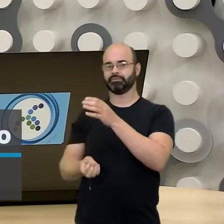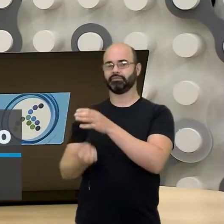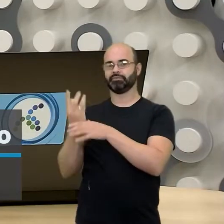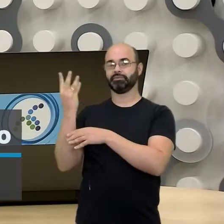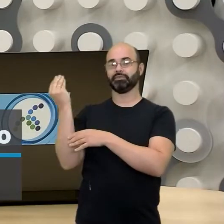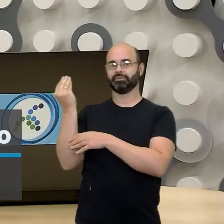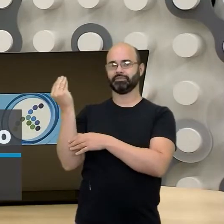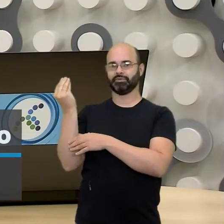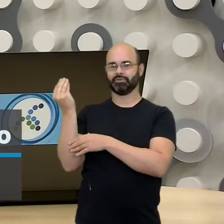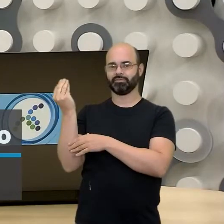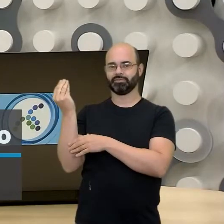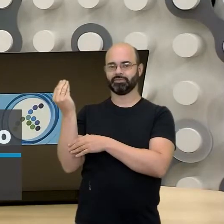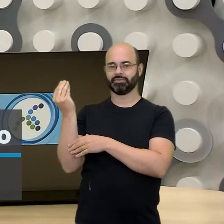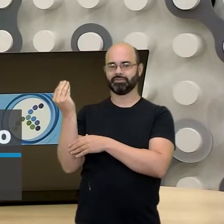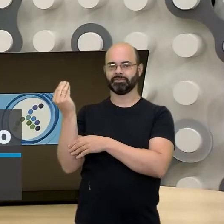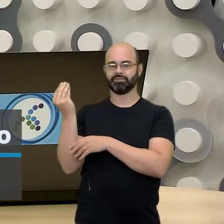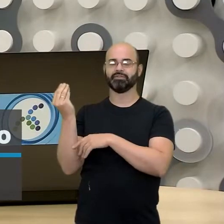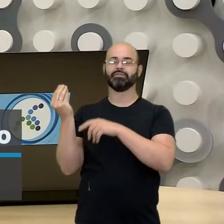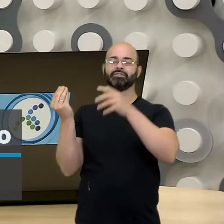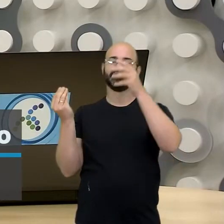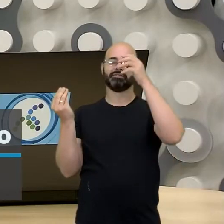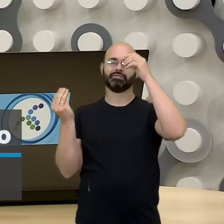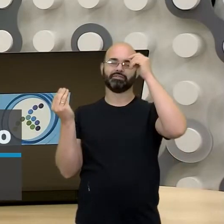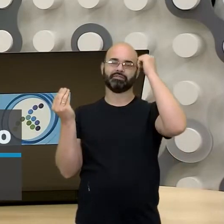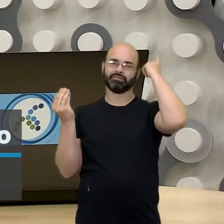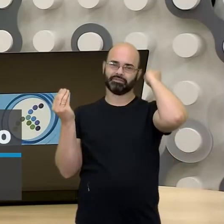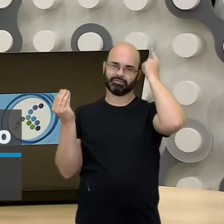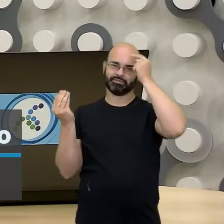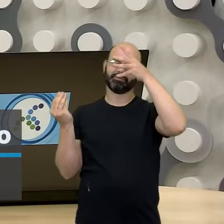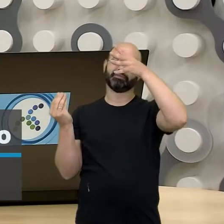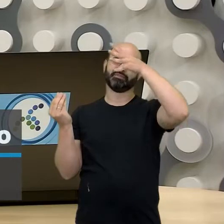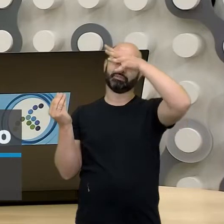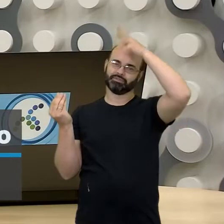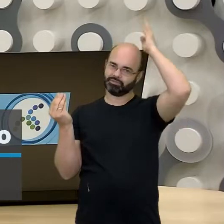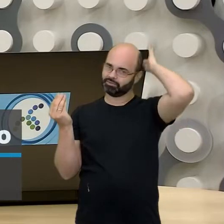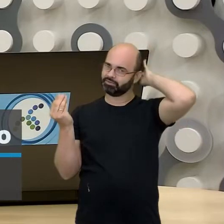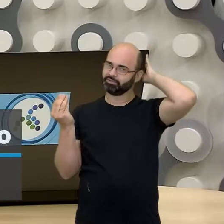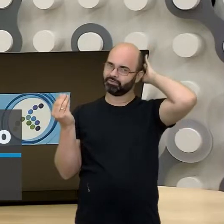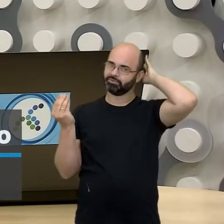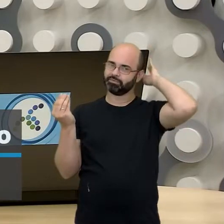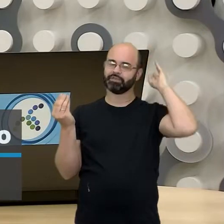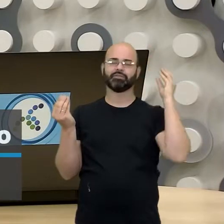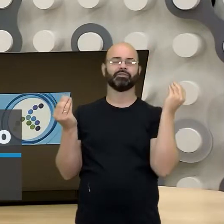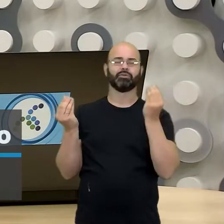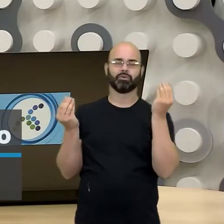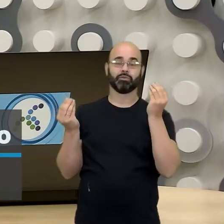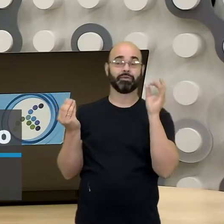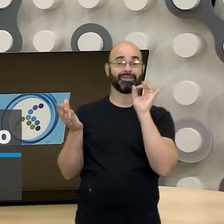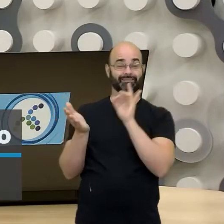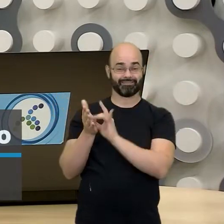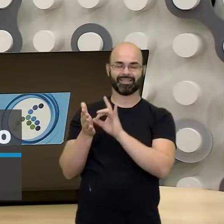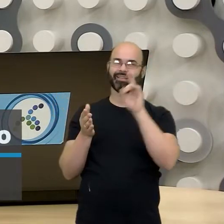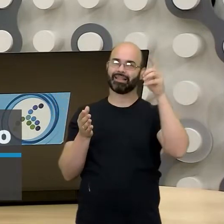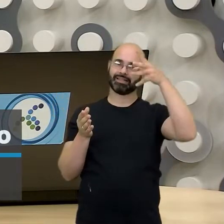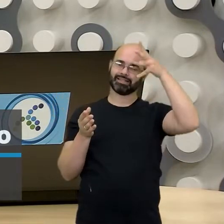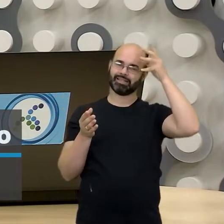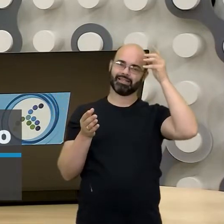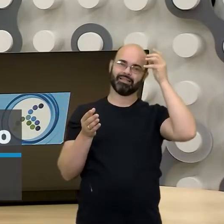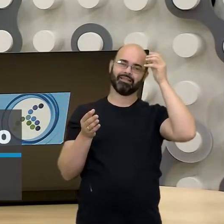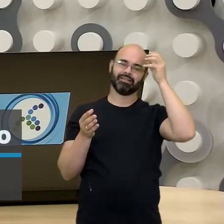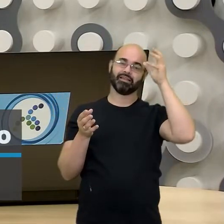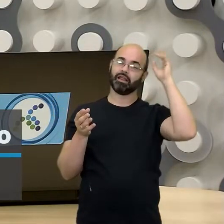os deuses greco-romanos, os deuses gregos, que fugiram para o Egito dos